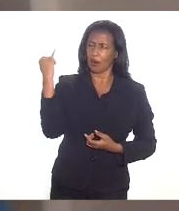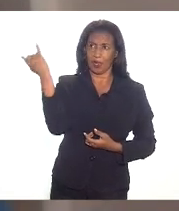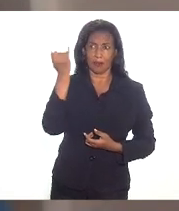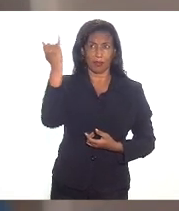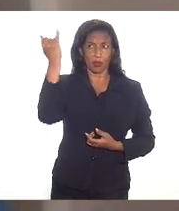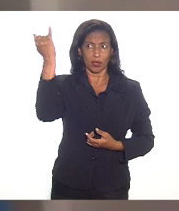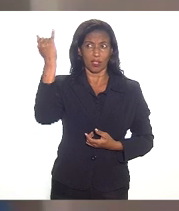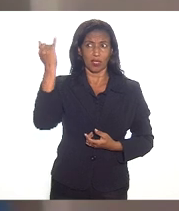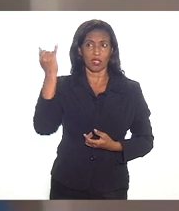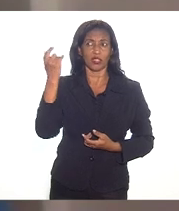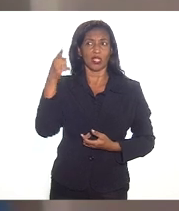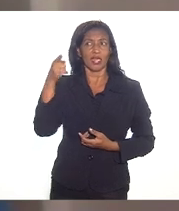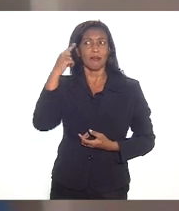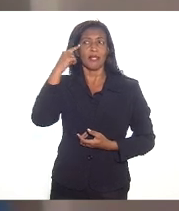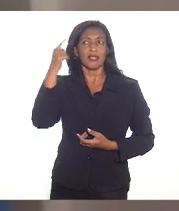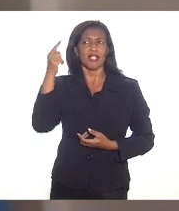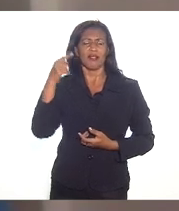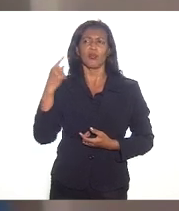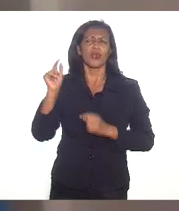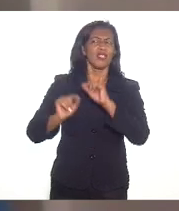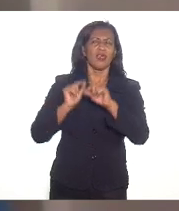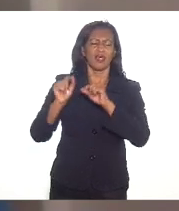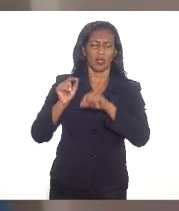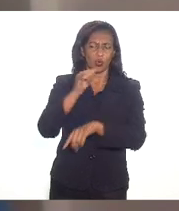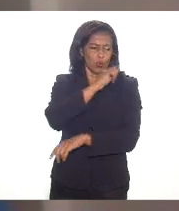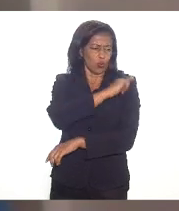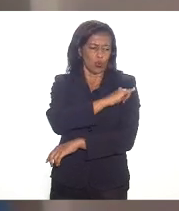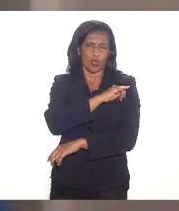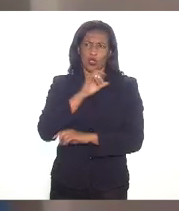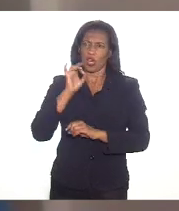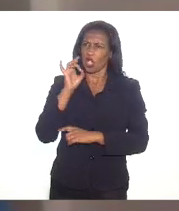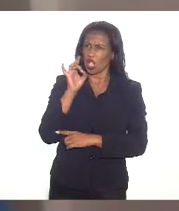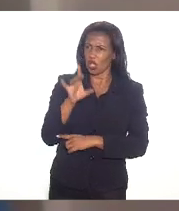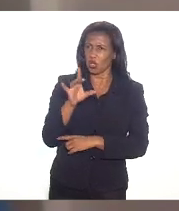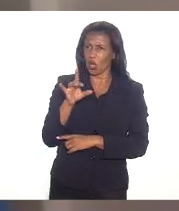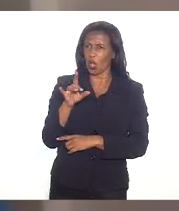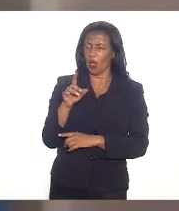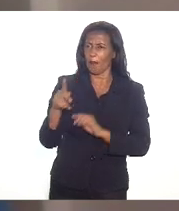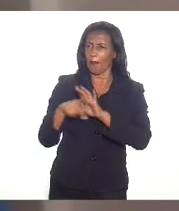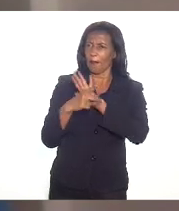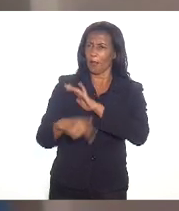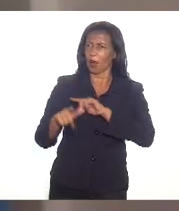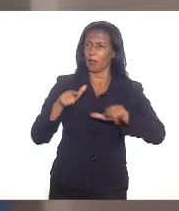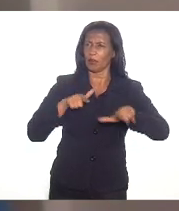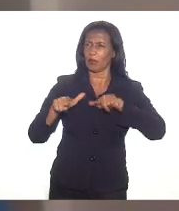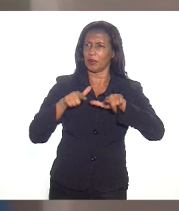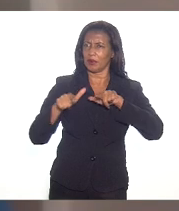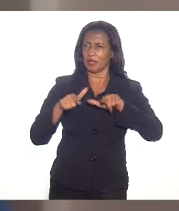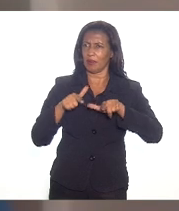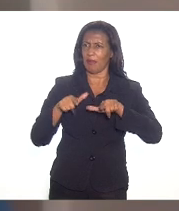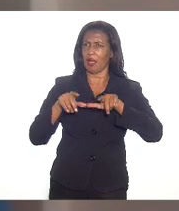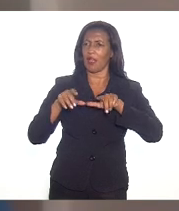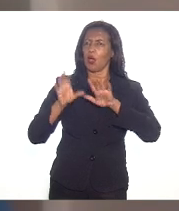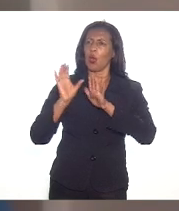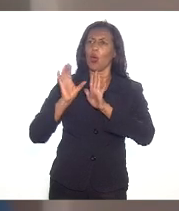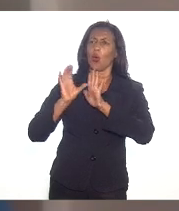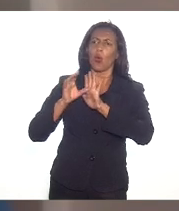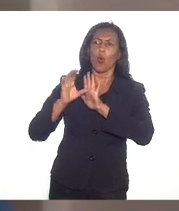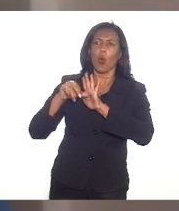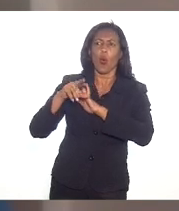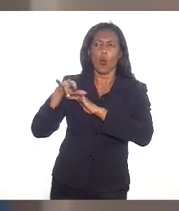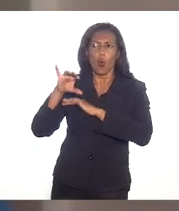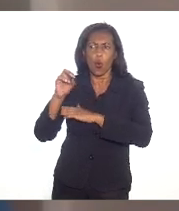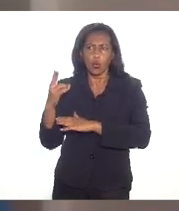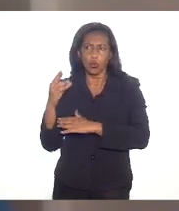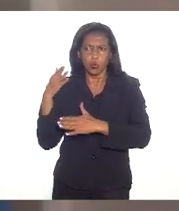cidade do Rio era só funcionário público. Na verdade, o total de funcionários públicos, somando municipais, federais e estaduais, no Estado do Rio de